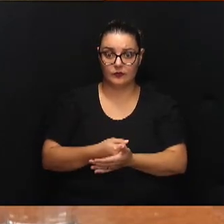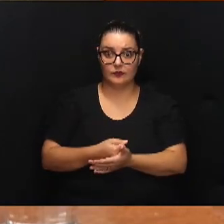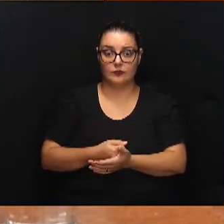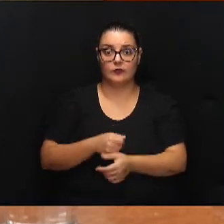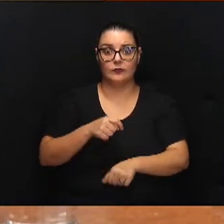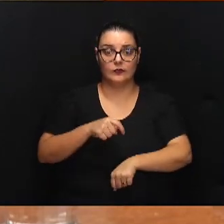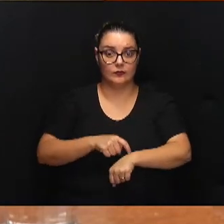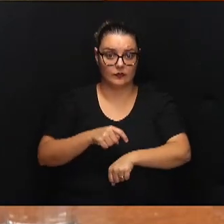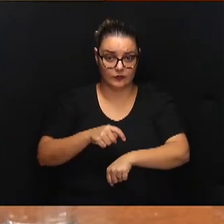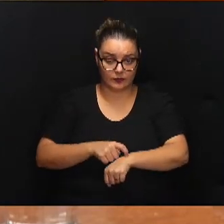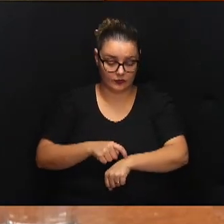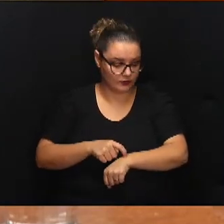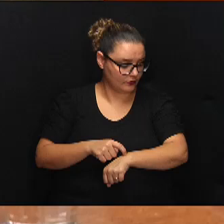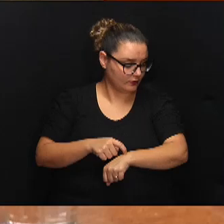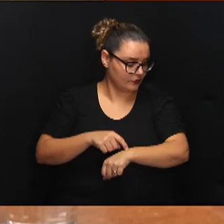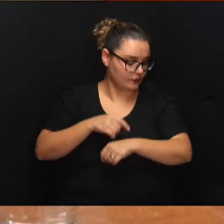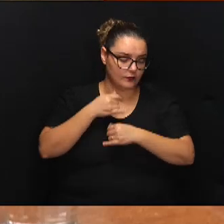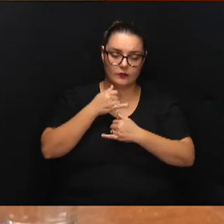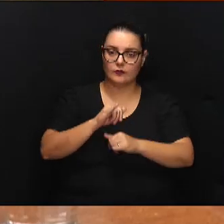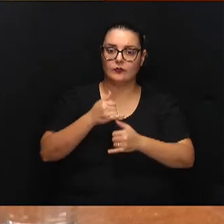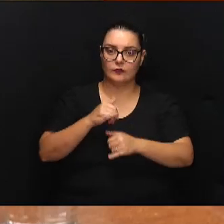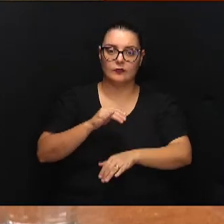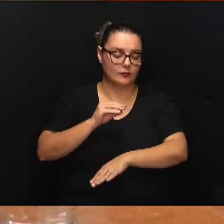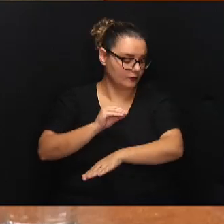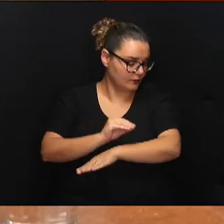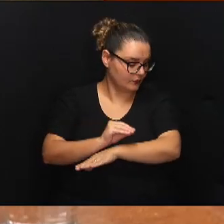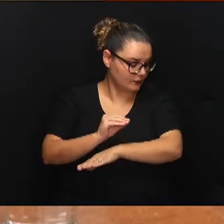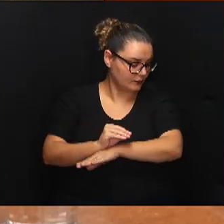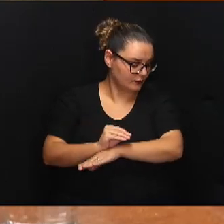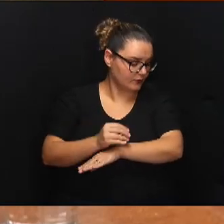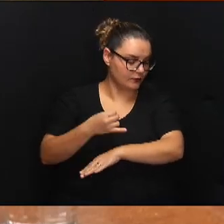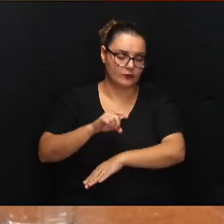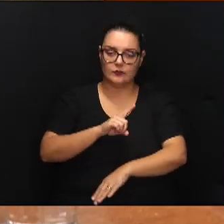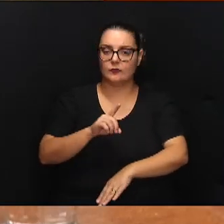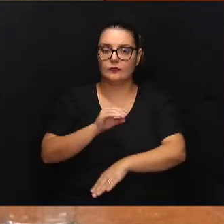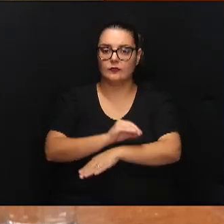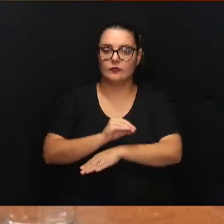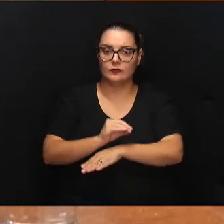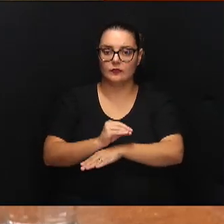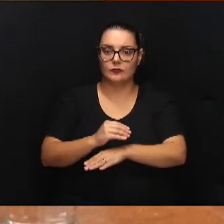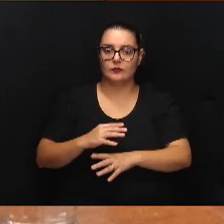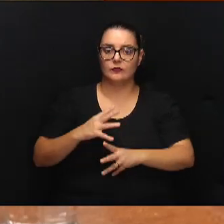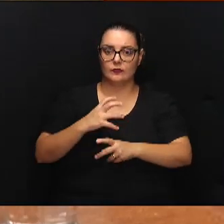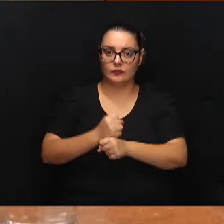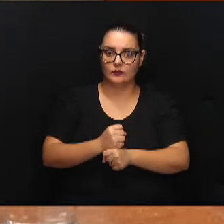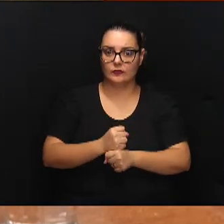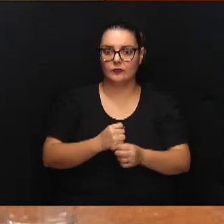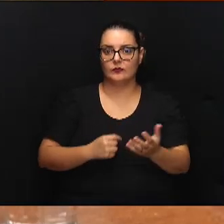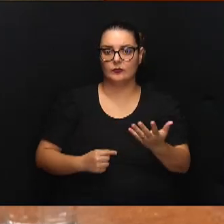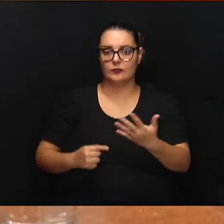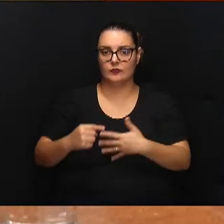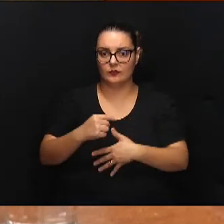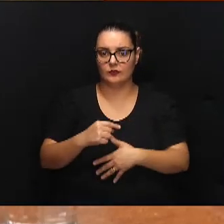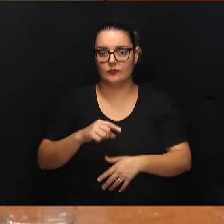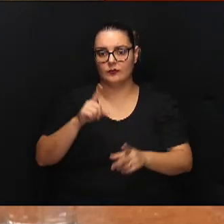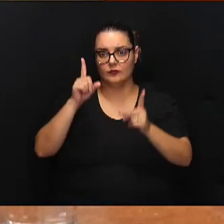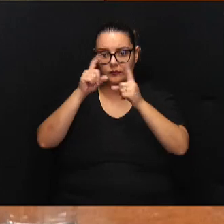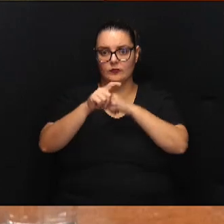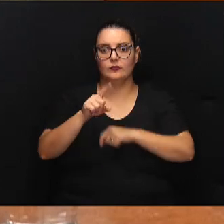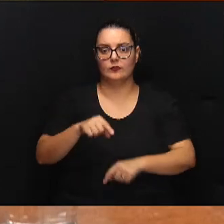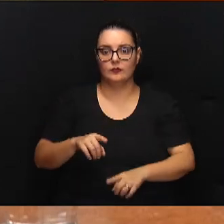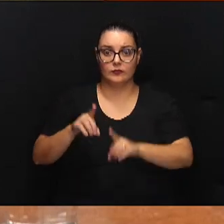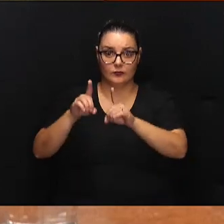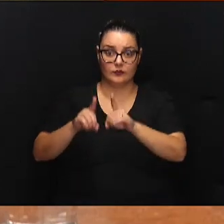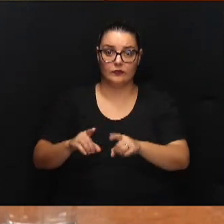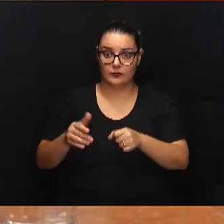tempo e energia para cuidar. E se não cuidar, leva a todas essas complicações. É uma deficiência